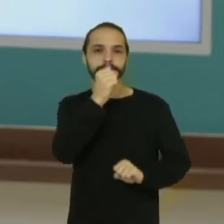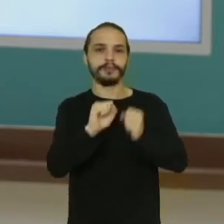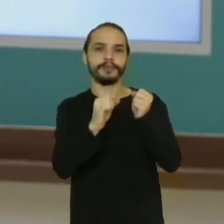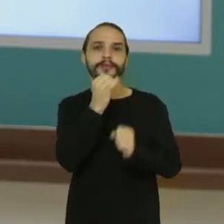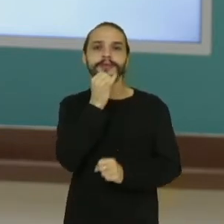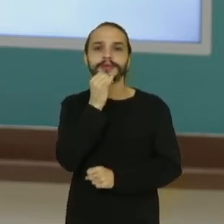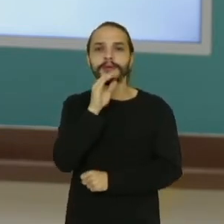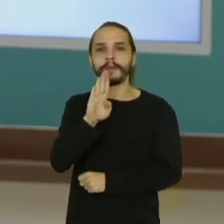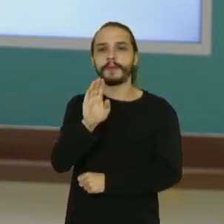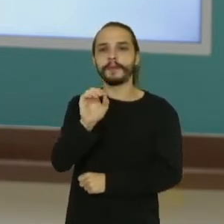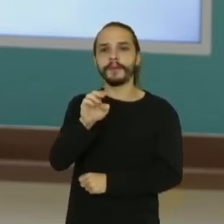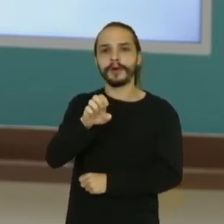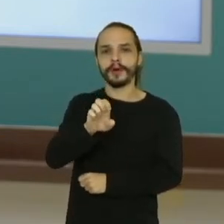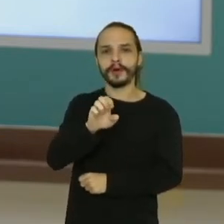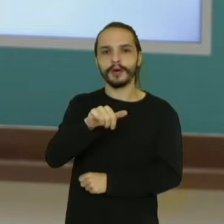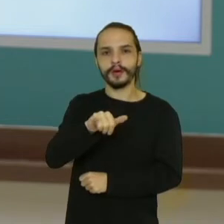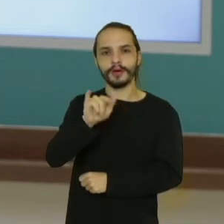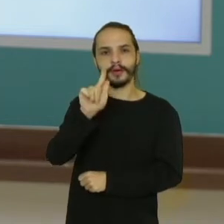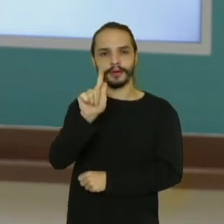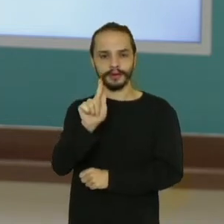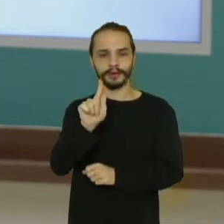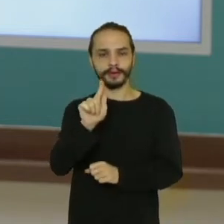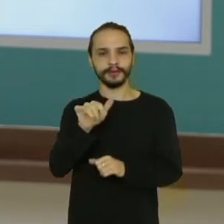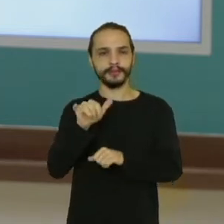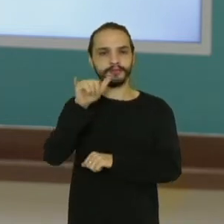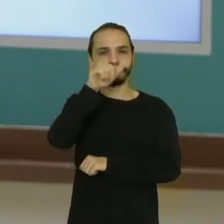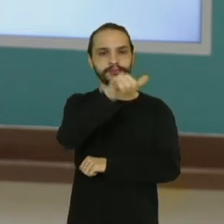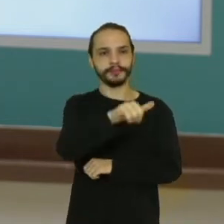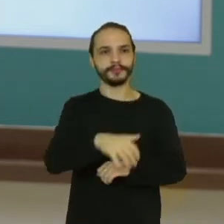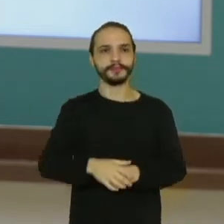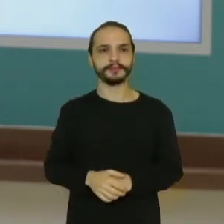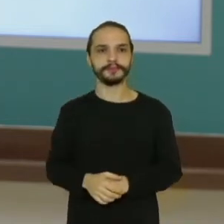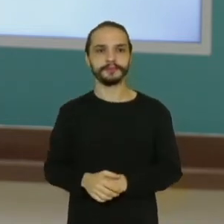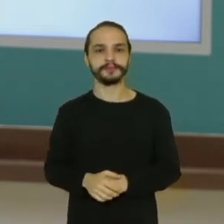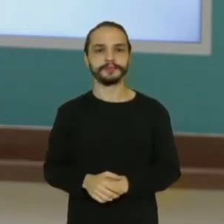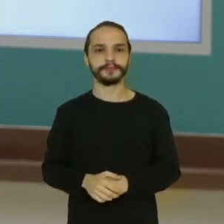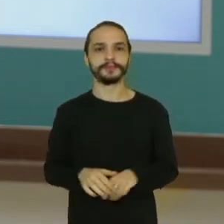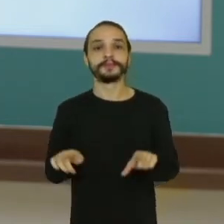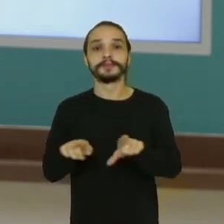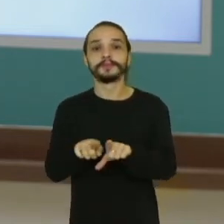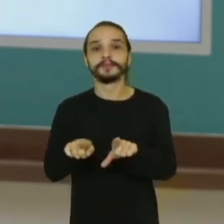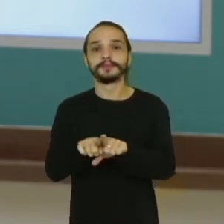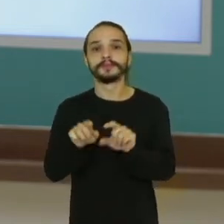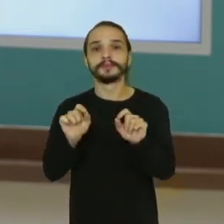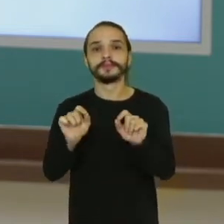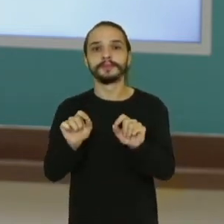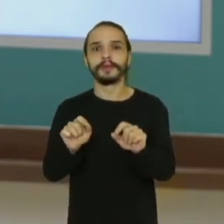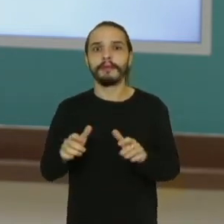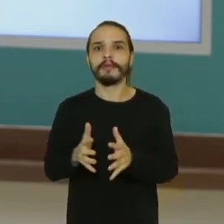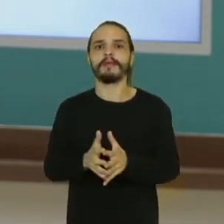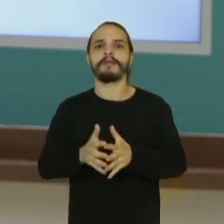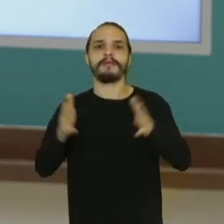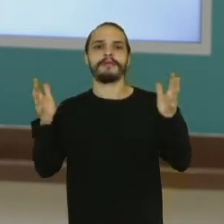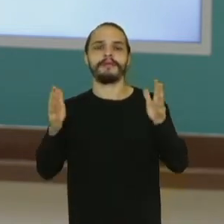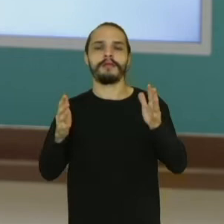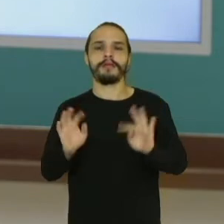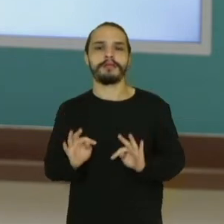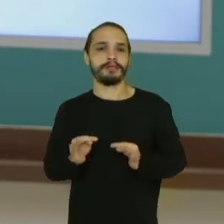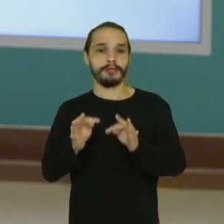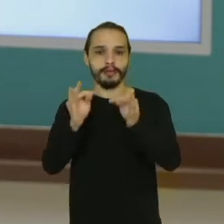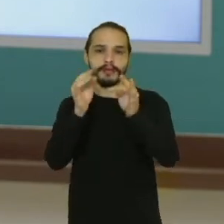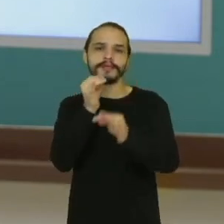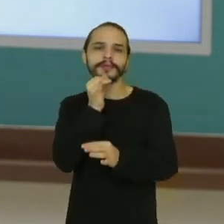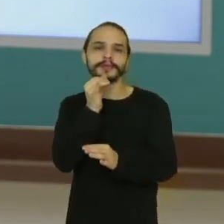de Seattle. Nós temos também, nós iremos falar logo a seguir, das grandes Big Techs, né? Das Big Techs, como por